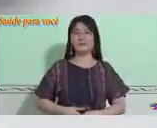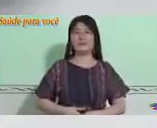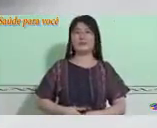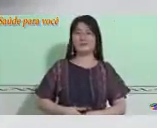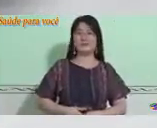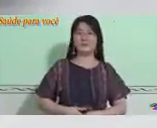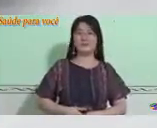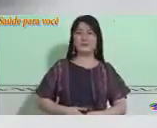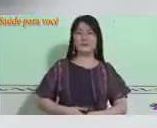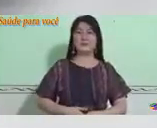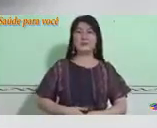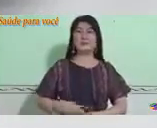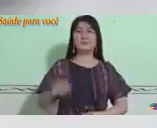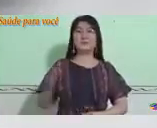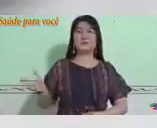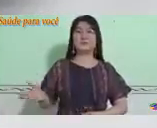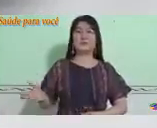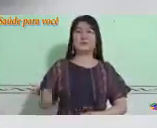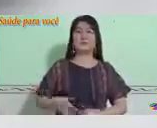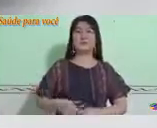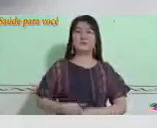2.53 miligramas, couve